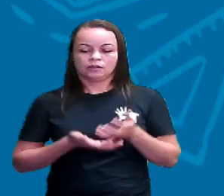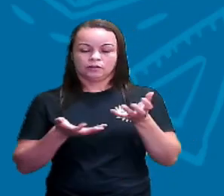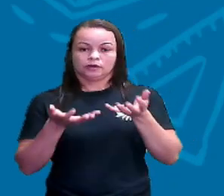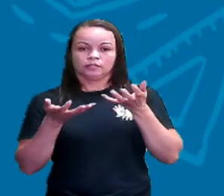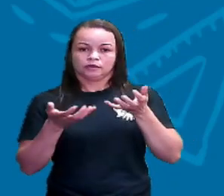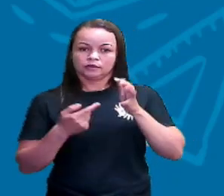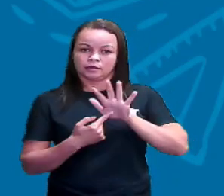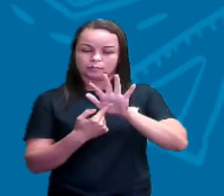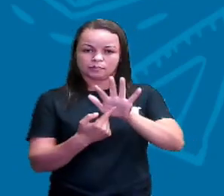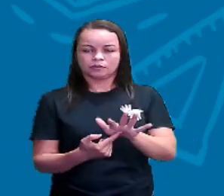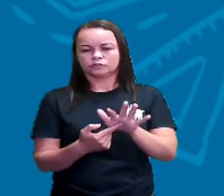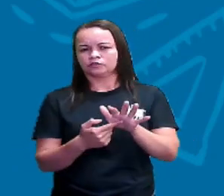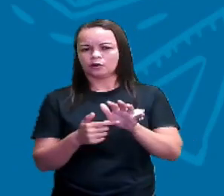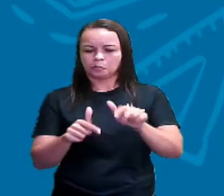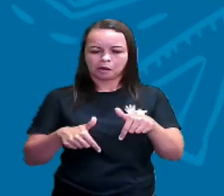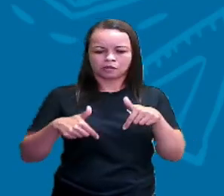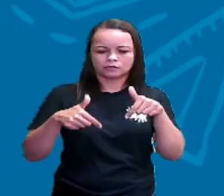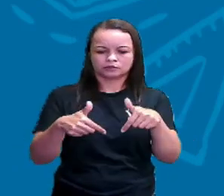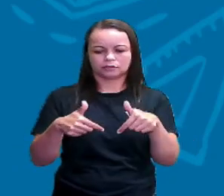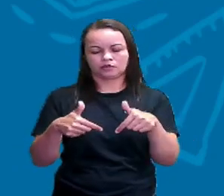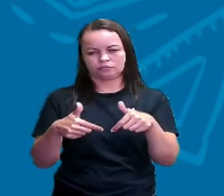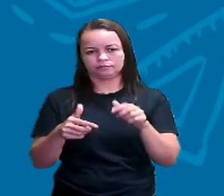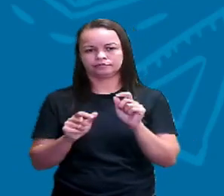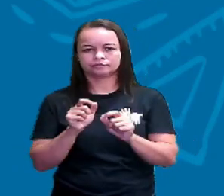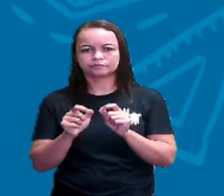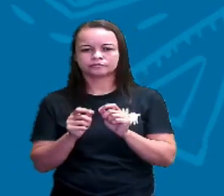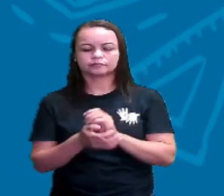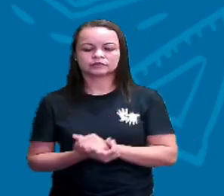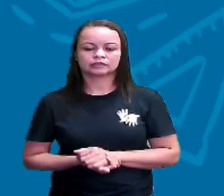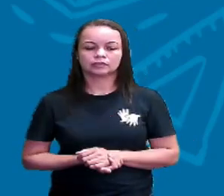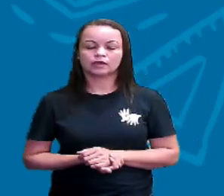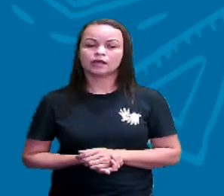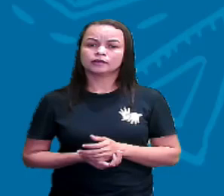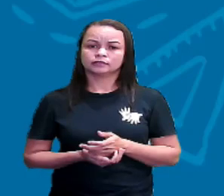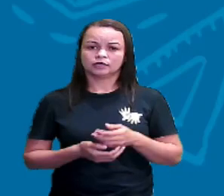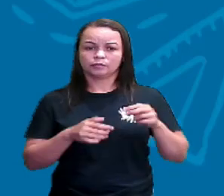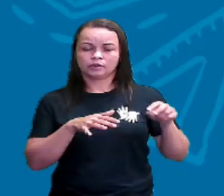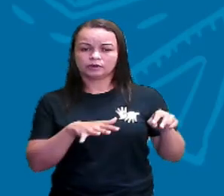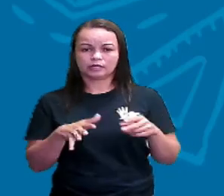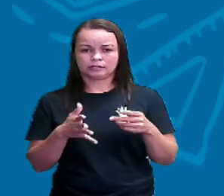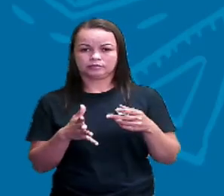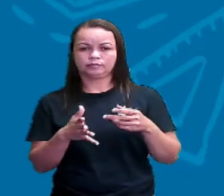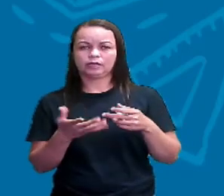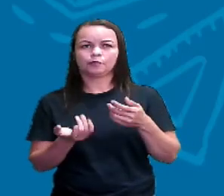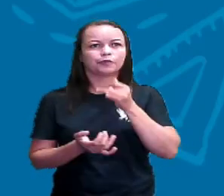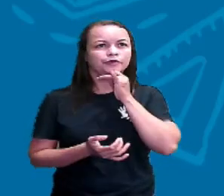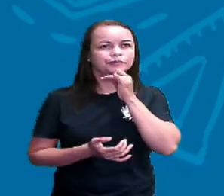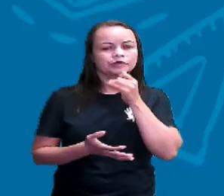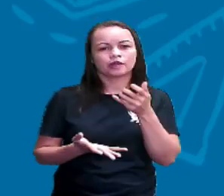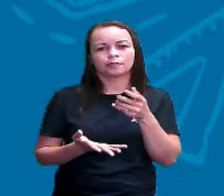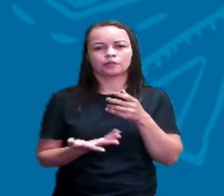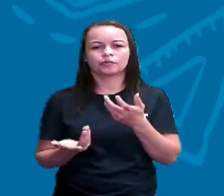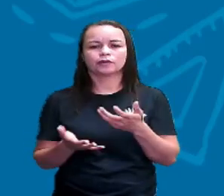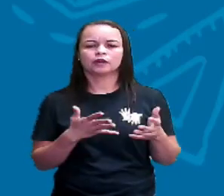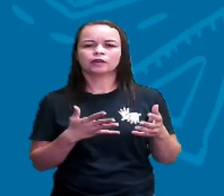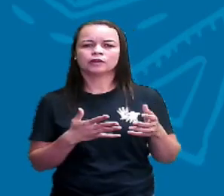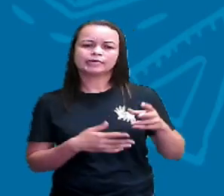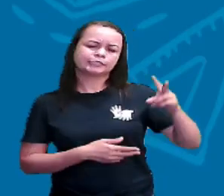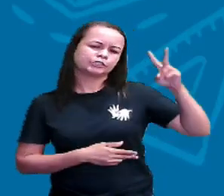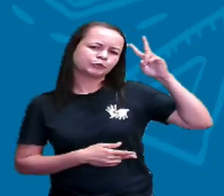quer indicar uma ação que a gente faz toda semana naquele mesmo dia, por exemplo,